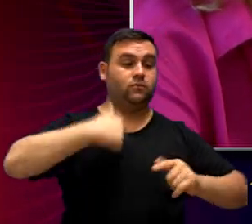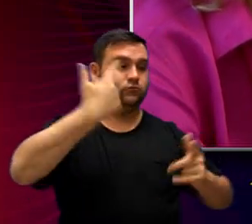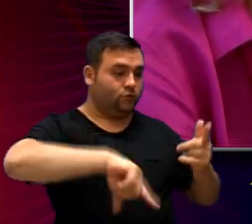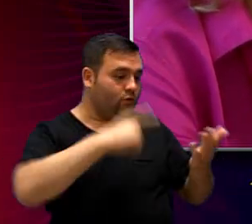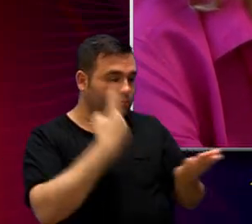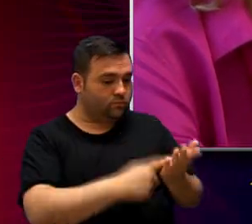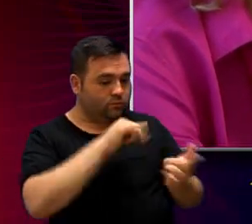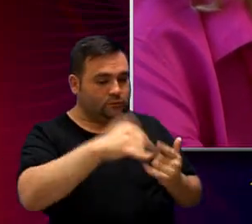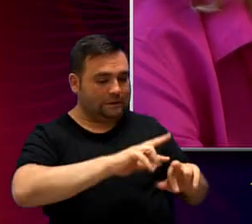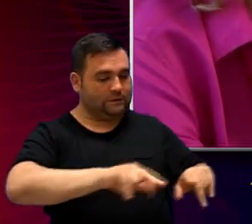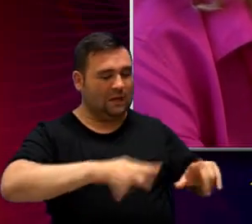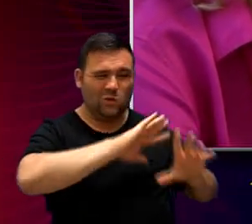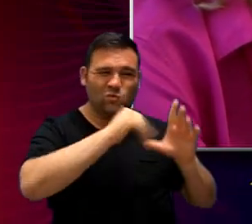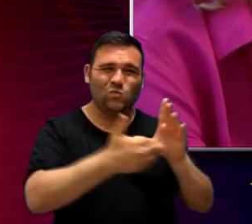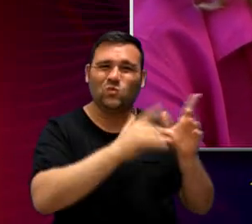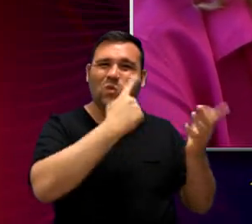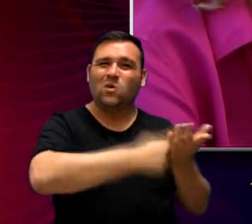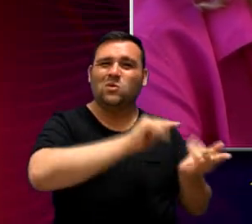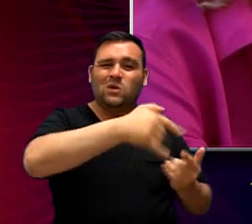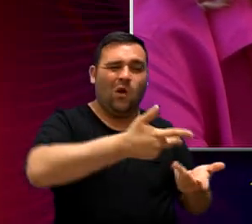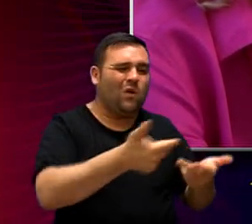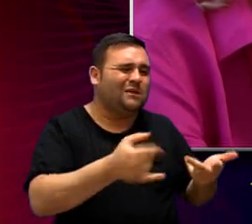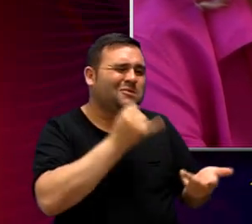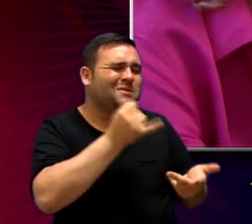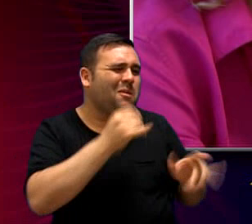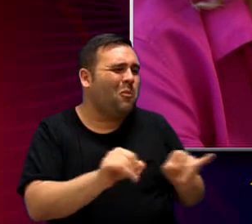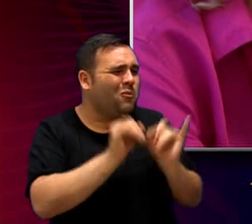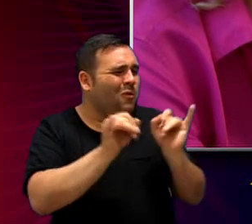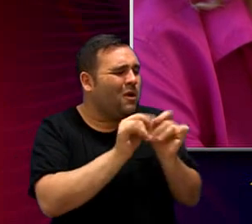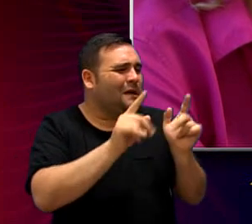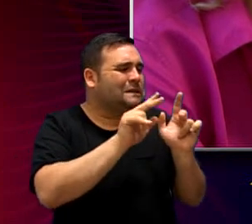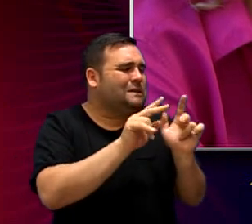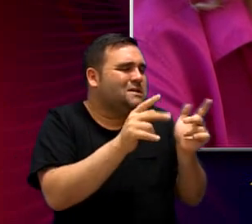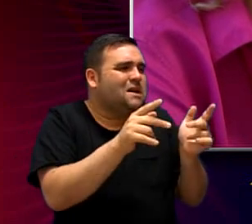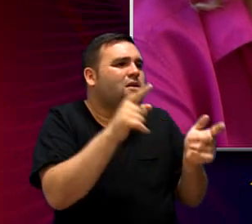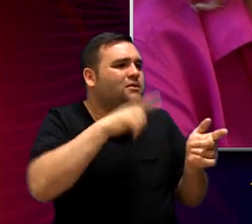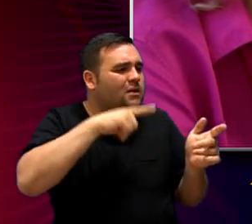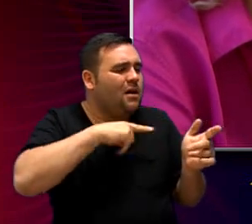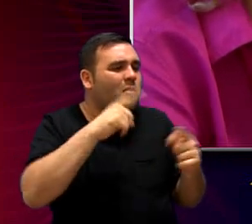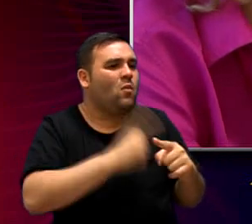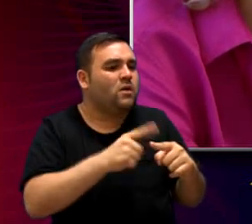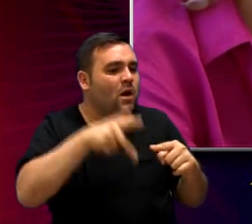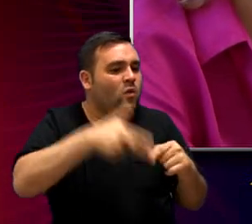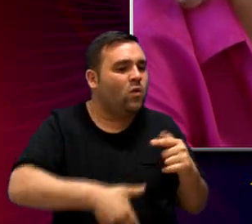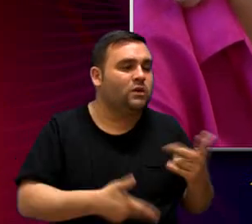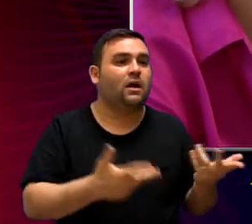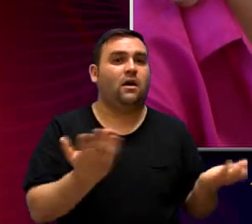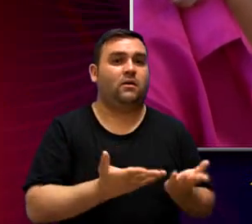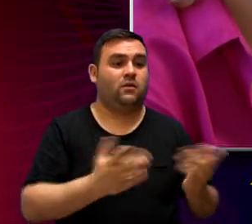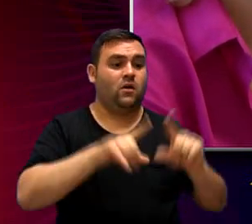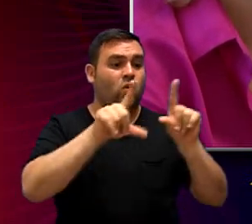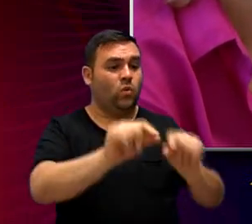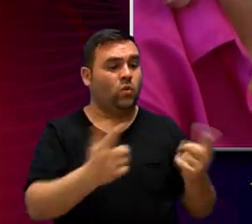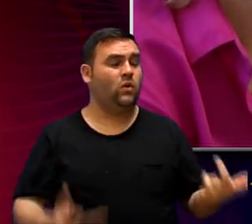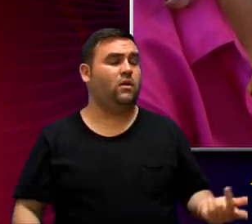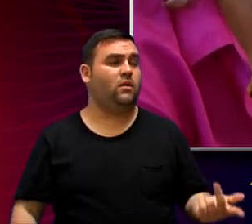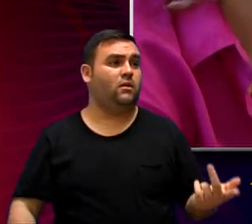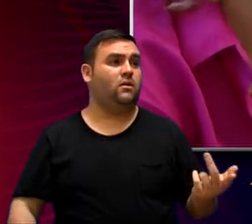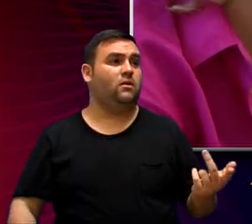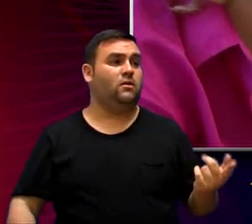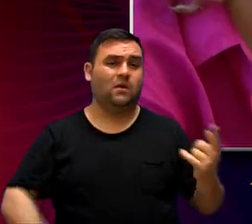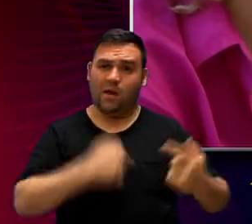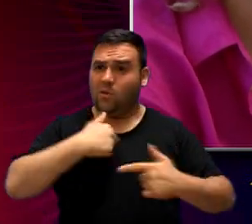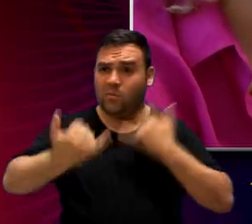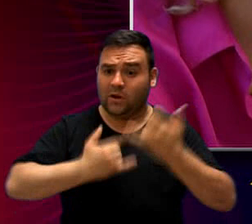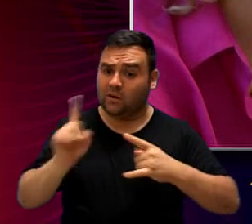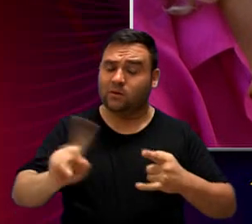os contratos, né, todos os contratos, aquilo que é supérfluo está sendo preteado para que se corte, para que se reduza. Eu estou brincando aqui, viu, secretário. O